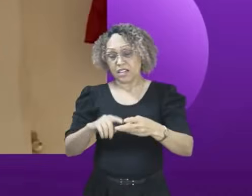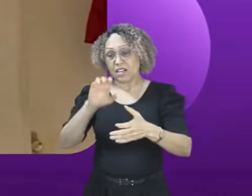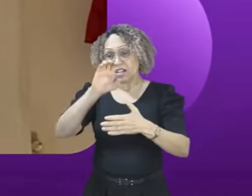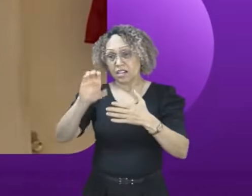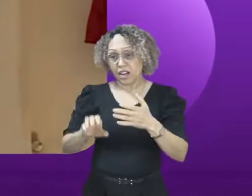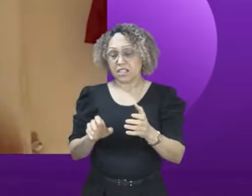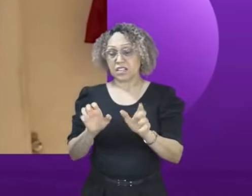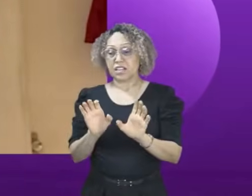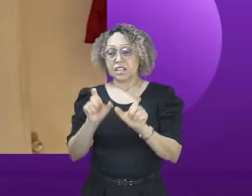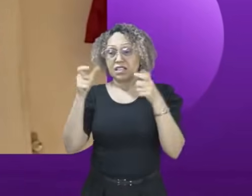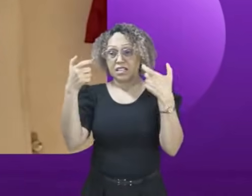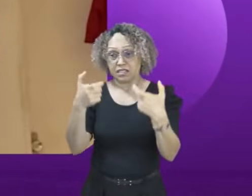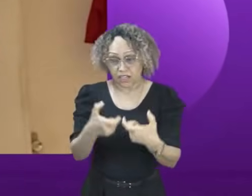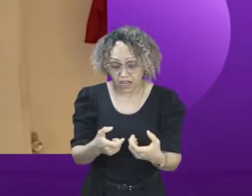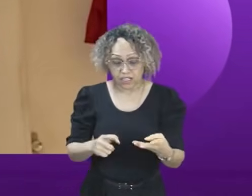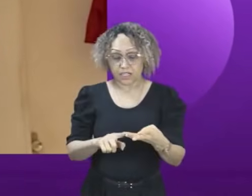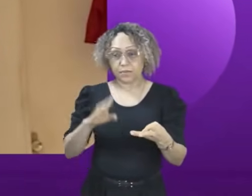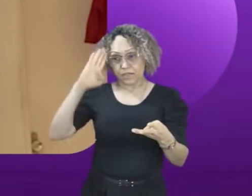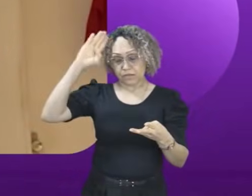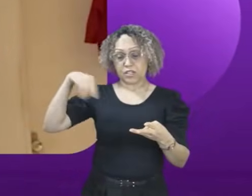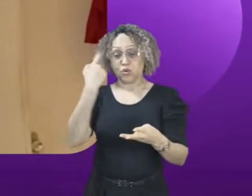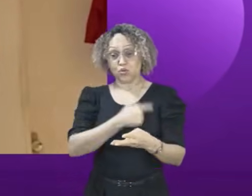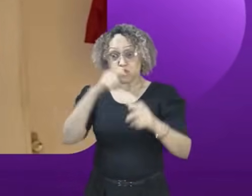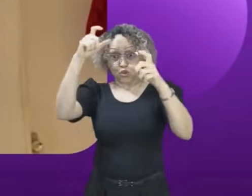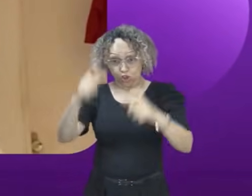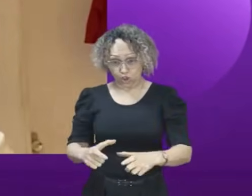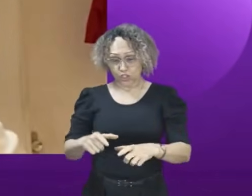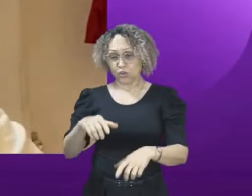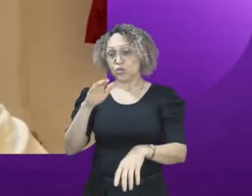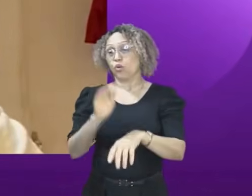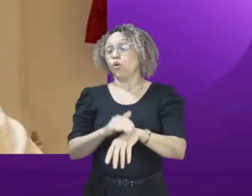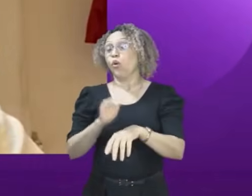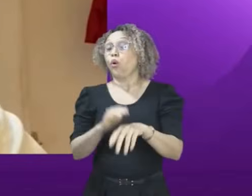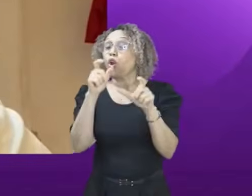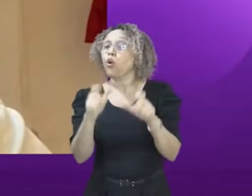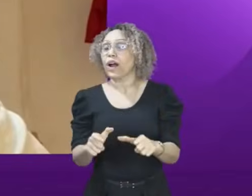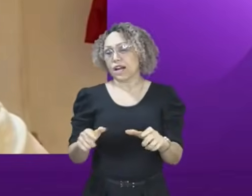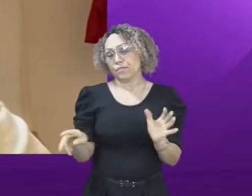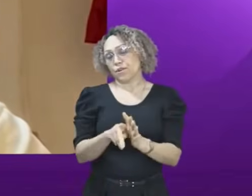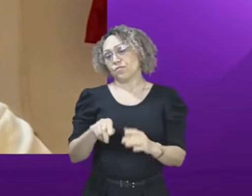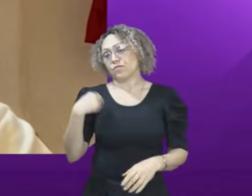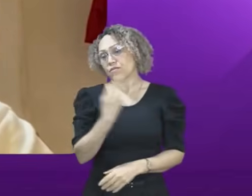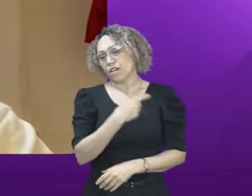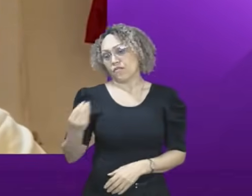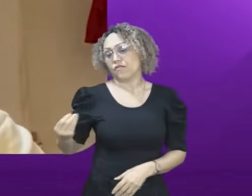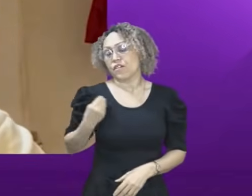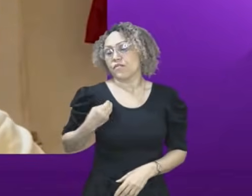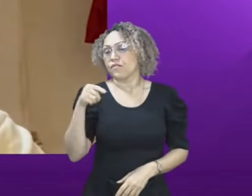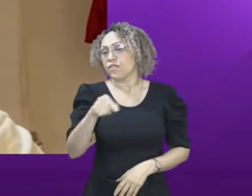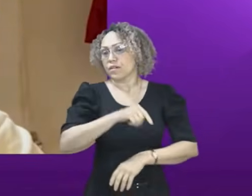e principalmente os nossos territórios. Se não levarmos isso a sério,